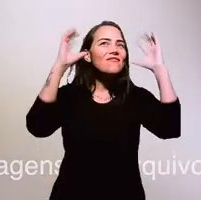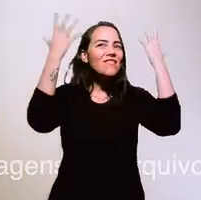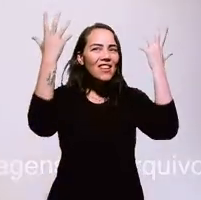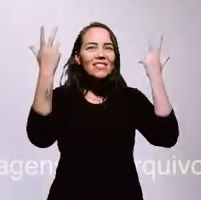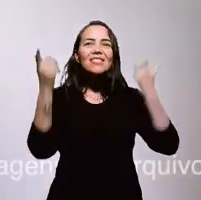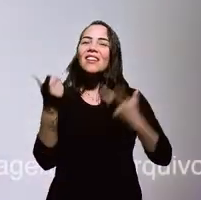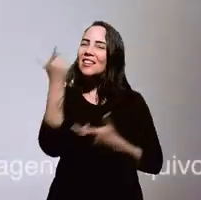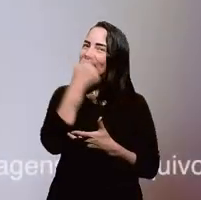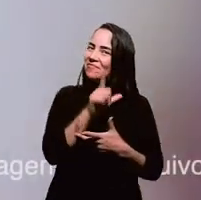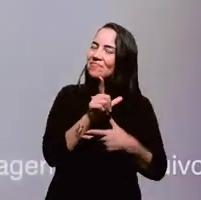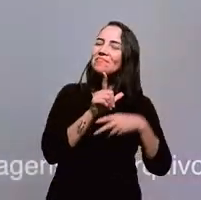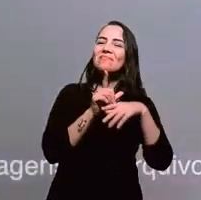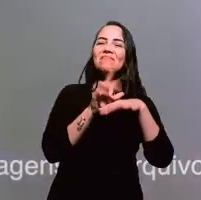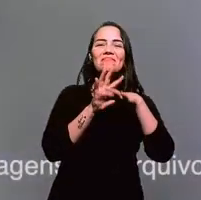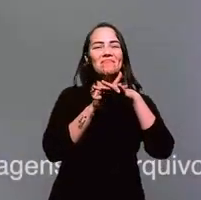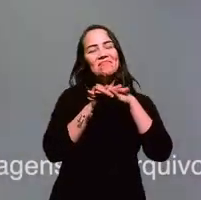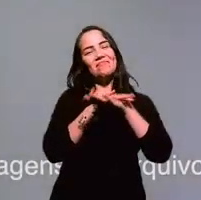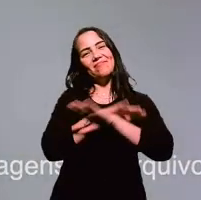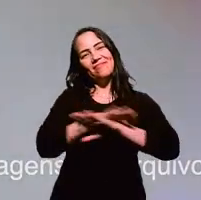muito feliz.